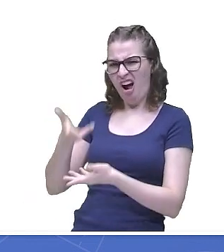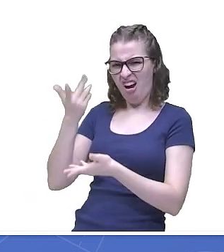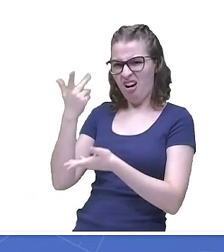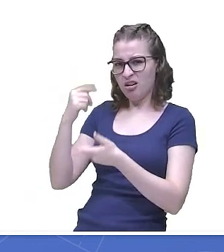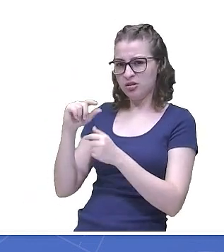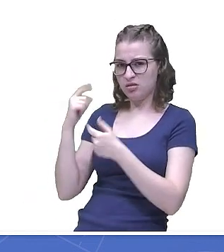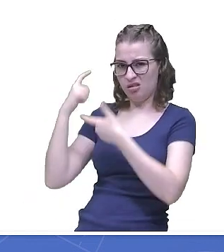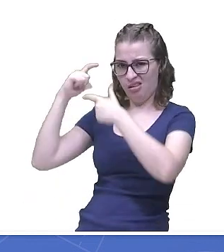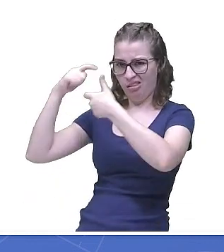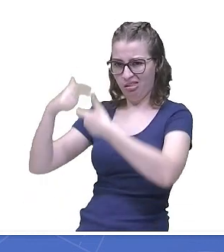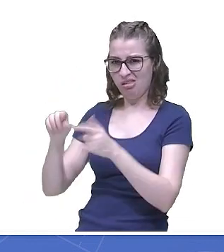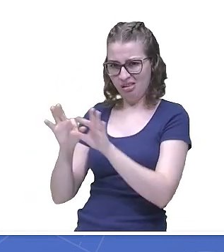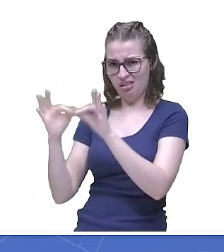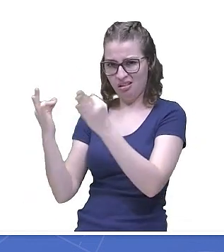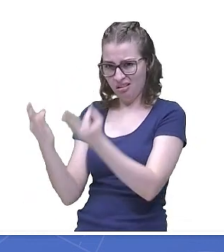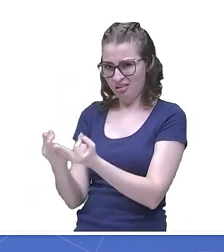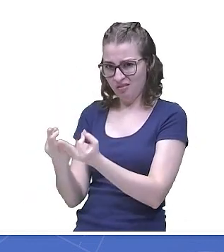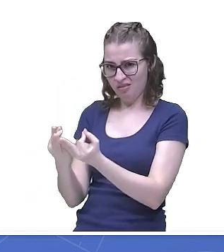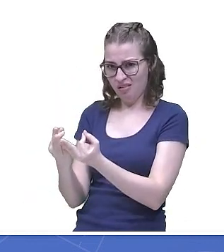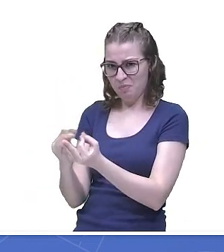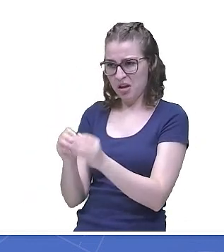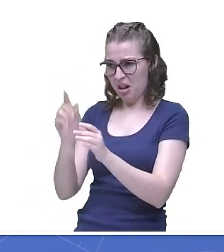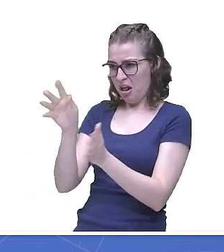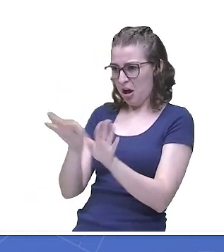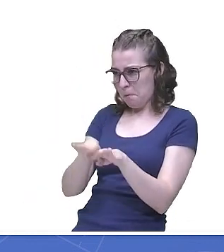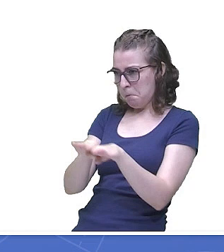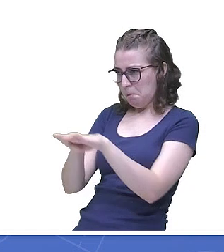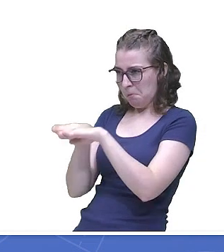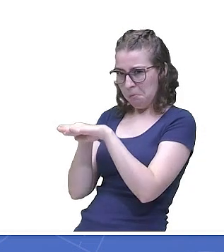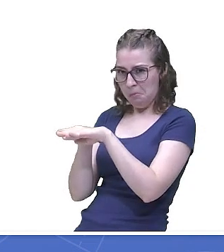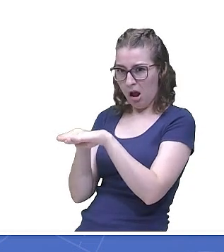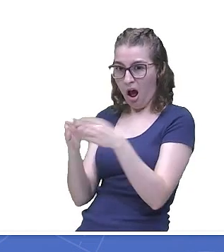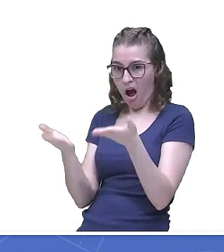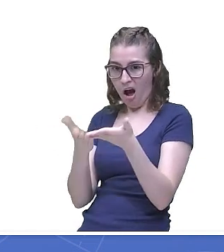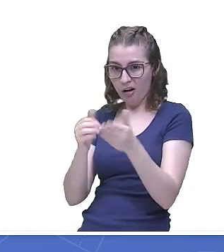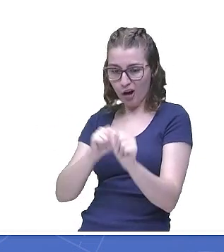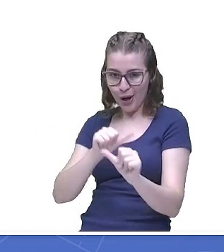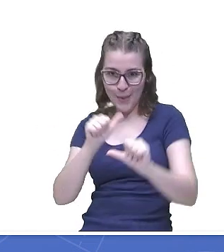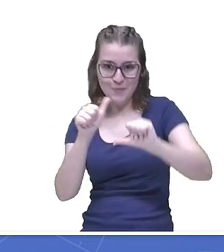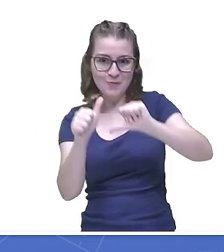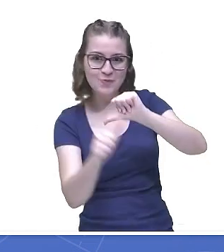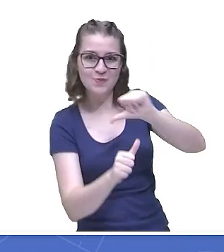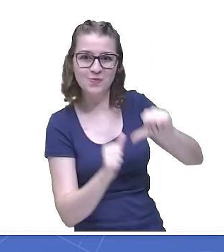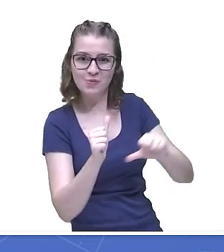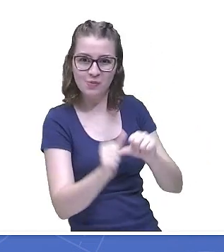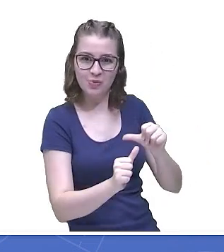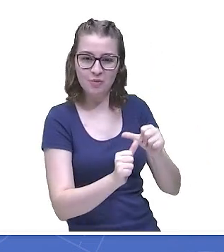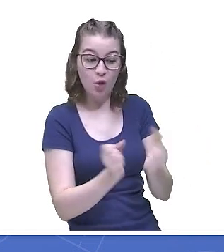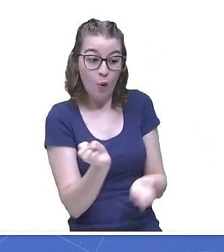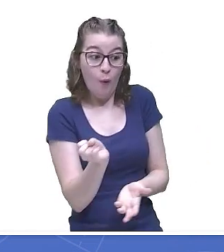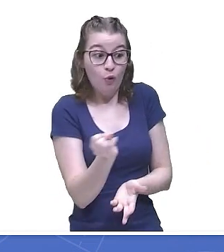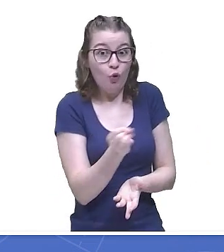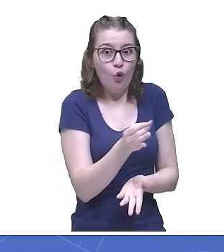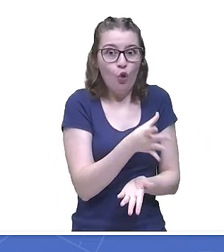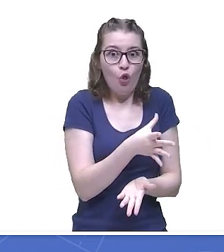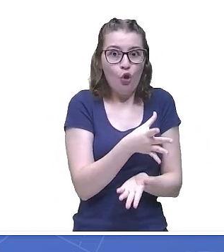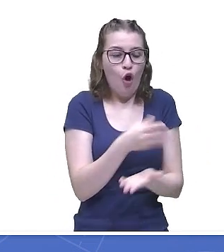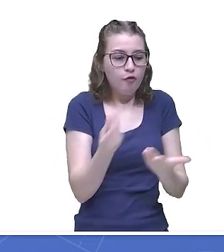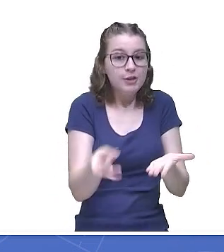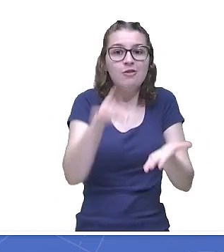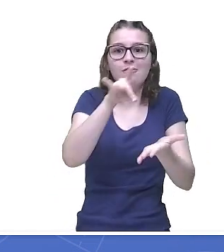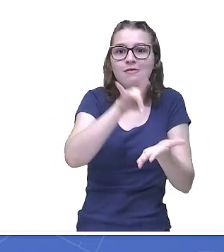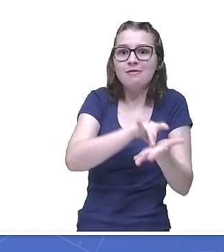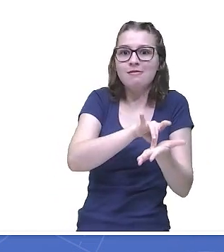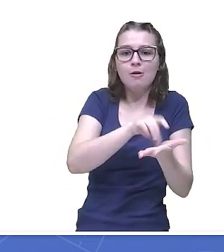patriarcal, padronizado de família, e vai, então, constituindo e consolidando uma